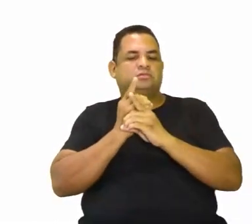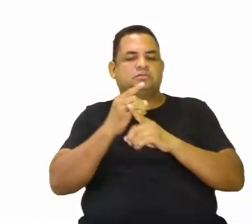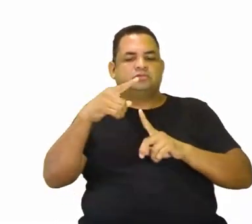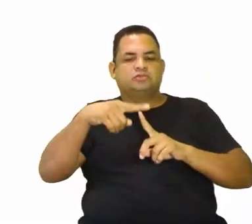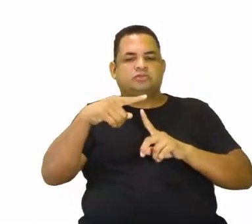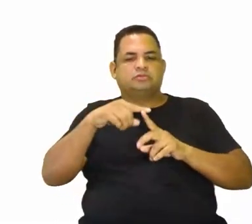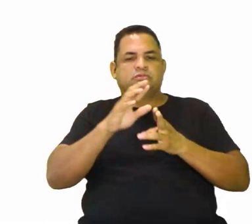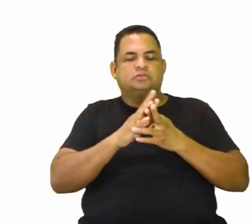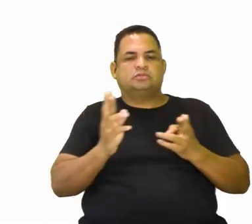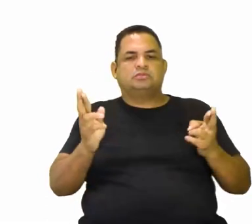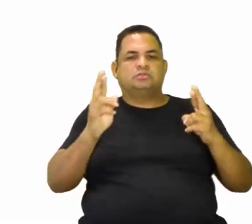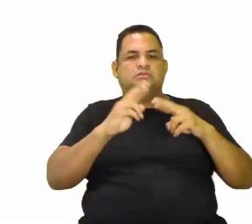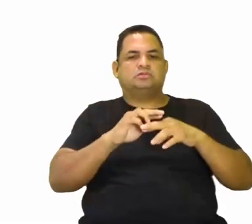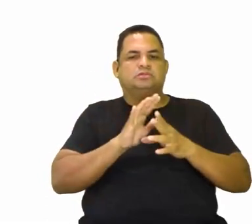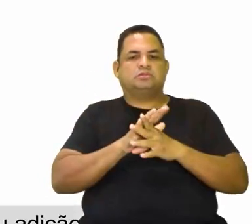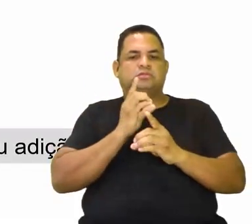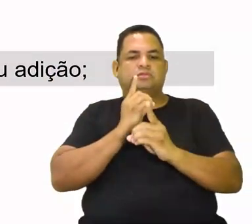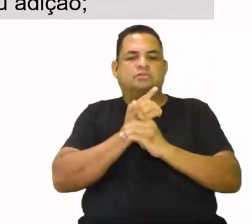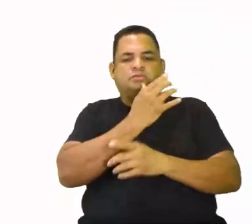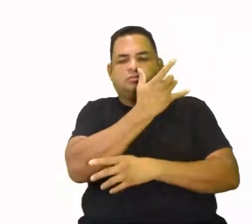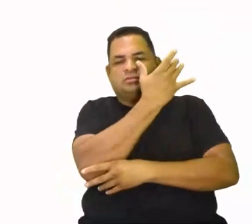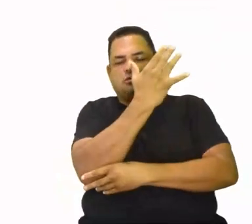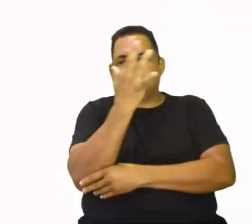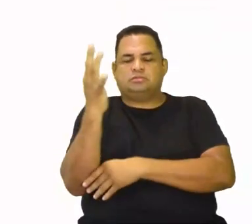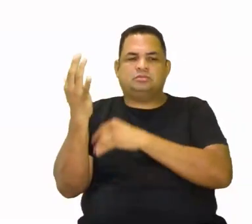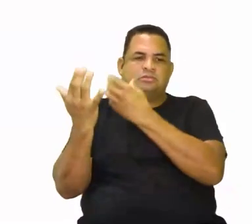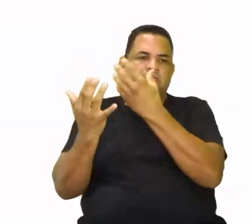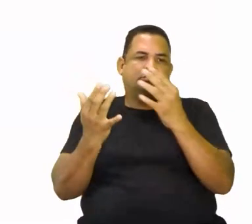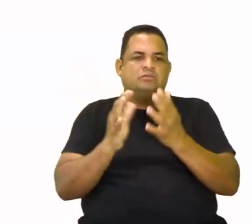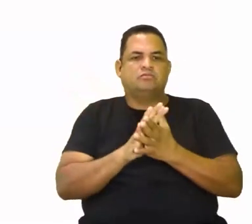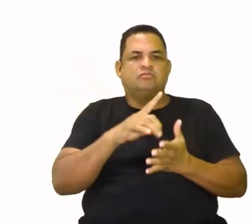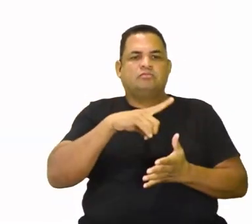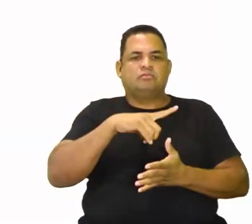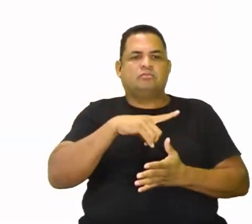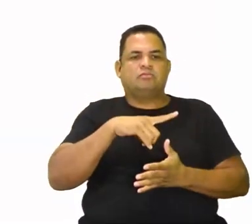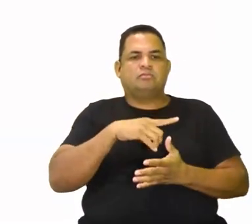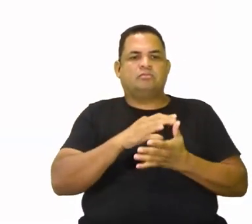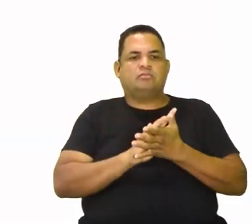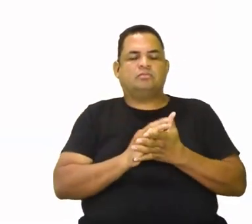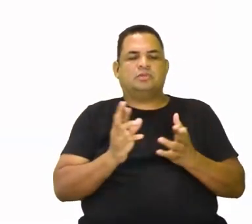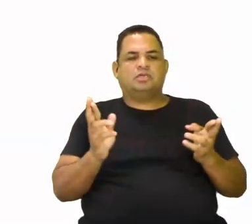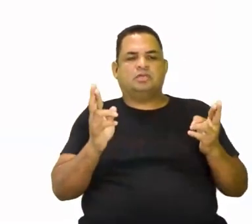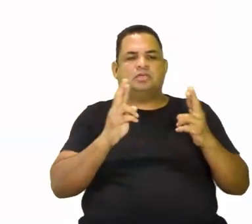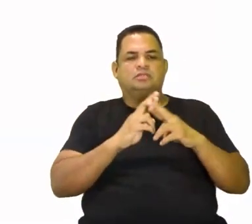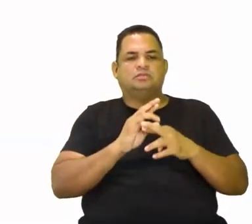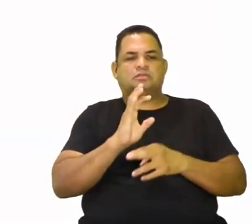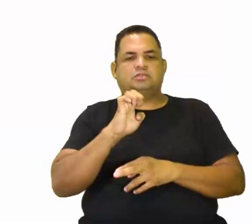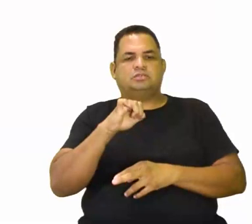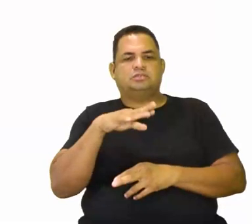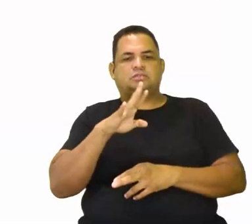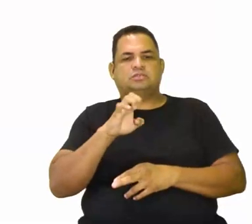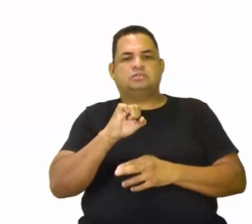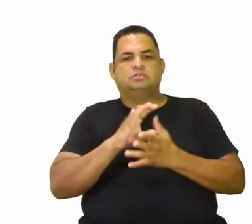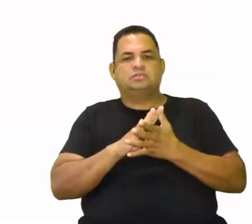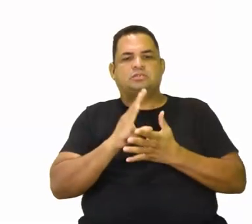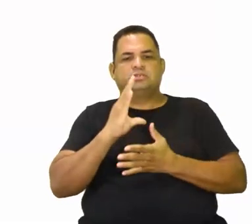na natureza. Entre eles, né, professora Sabrina? Aí nós temos reações de síntese,